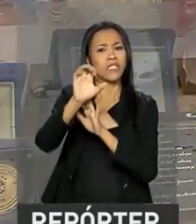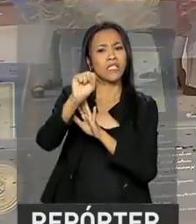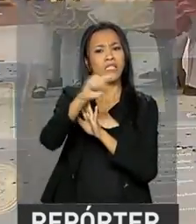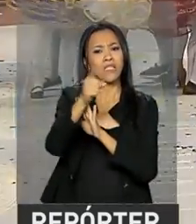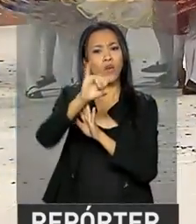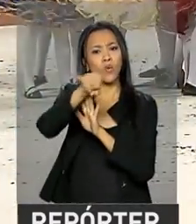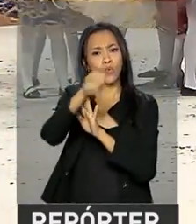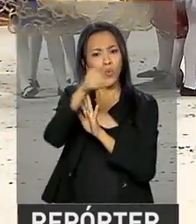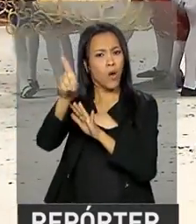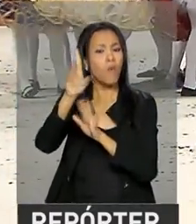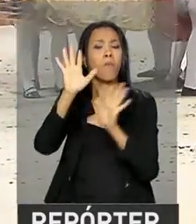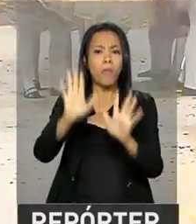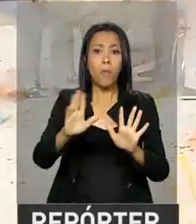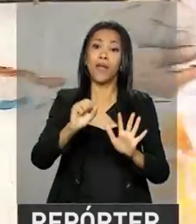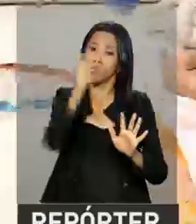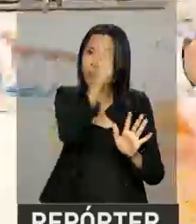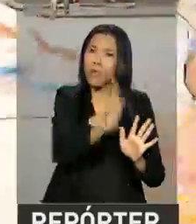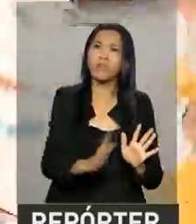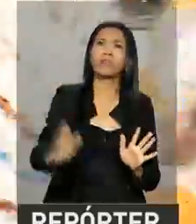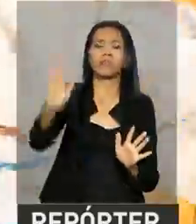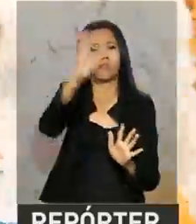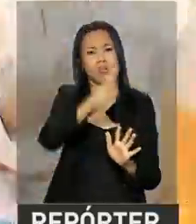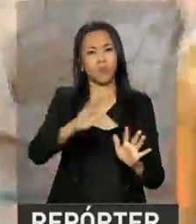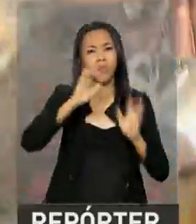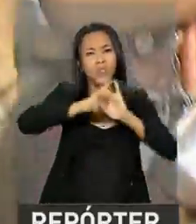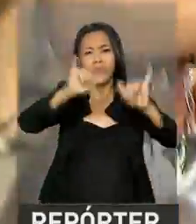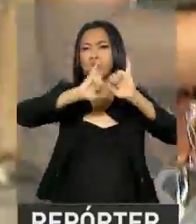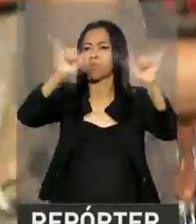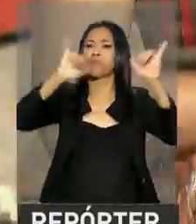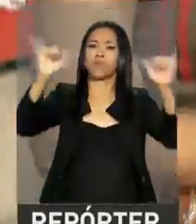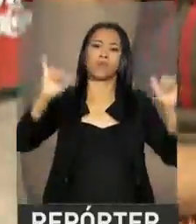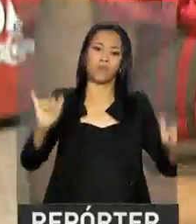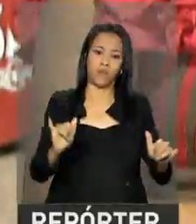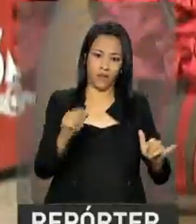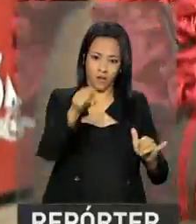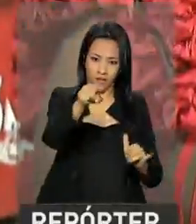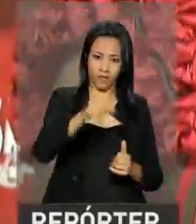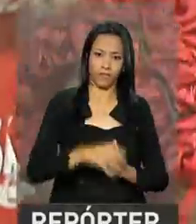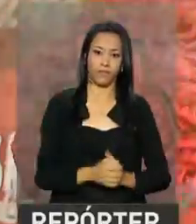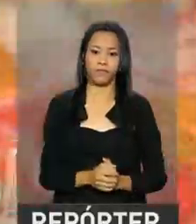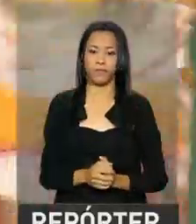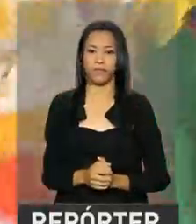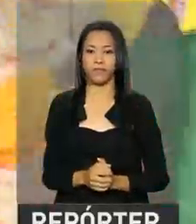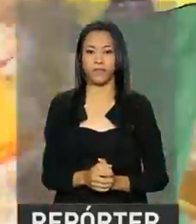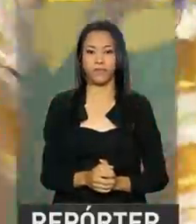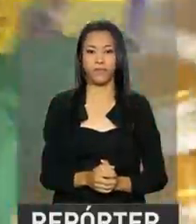sendo divulgado em todo o nosso país, em outros países também, através de Embratur.